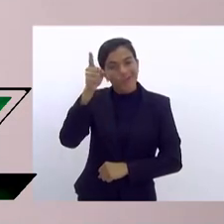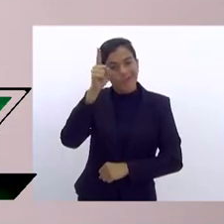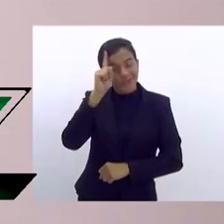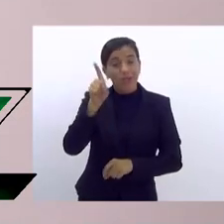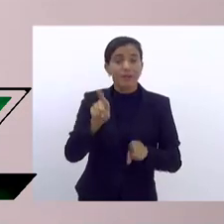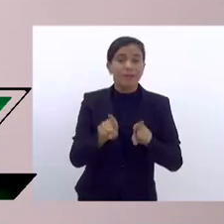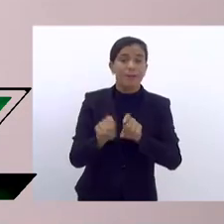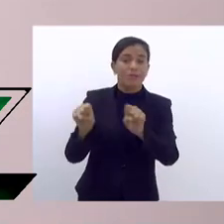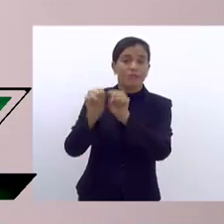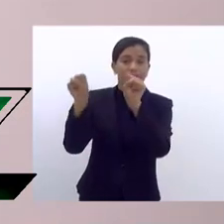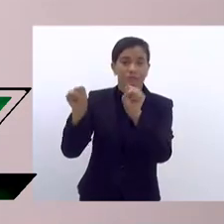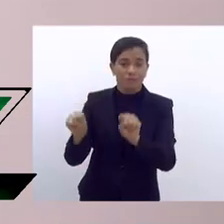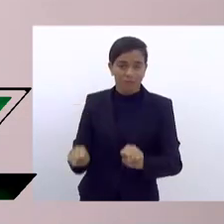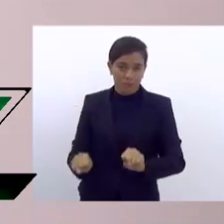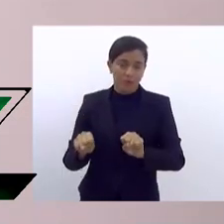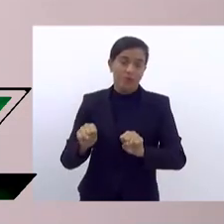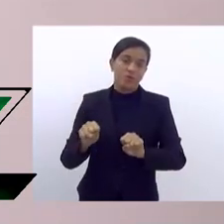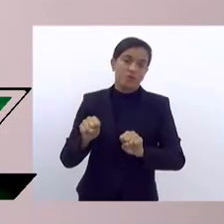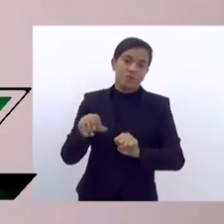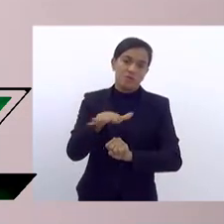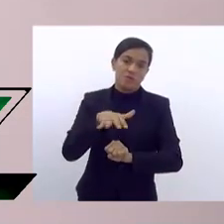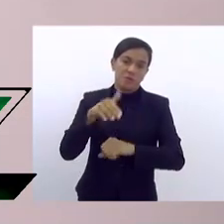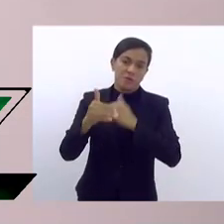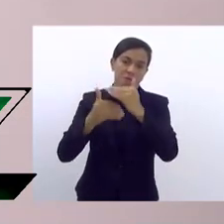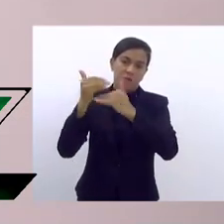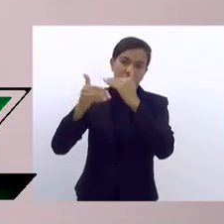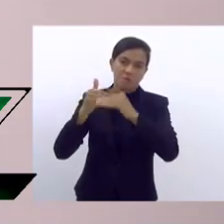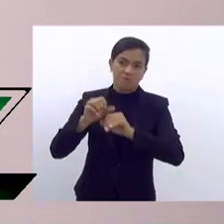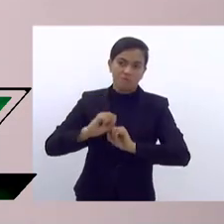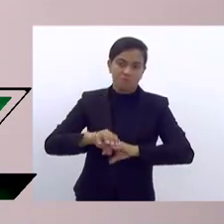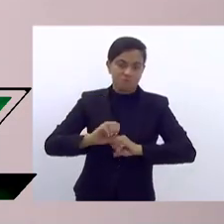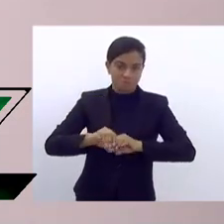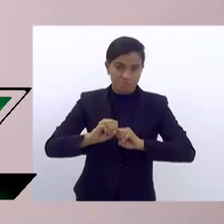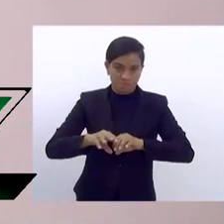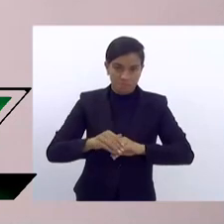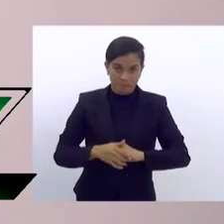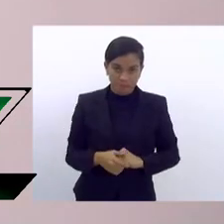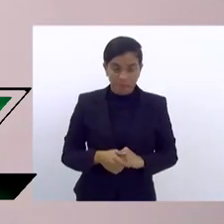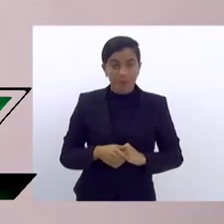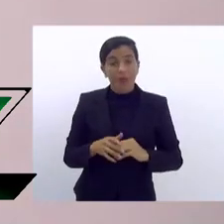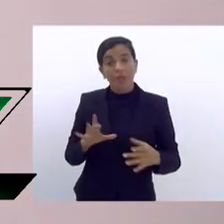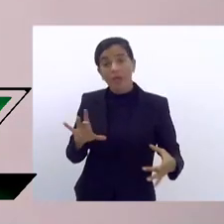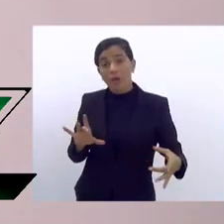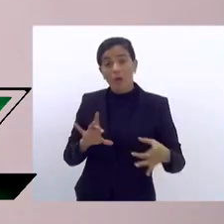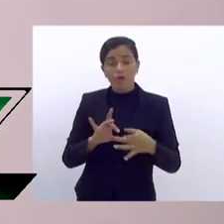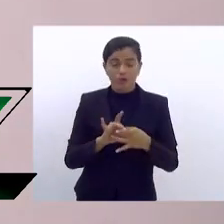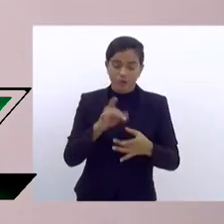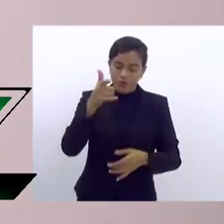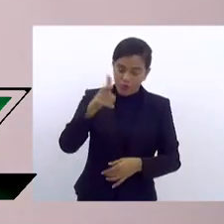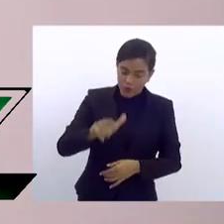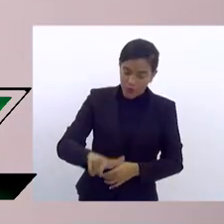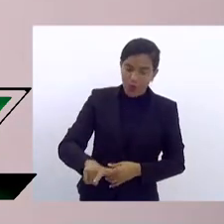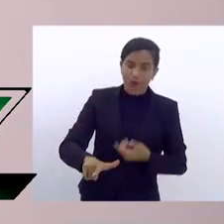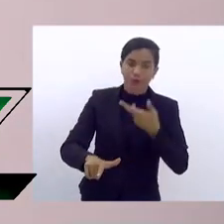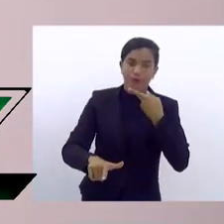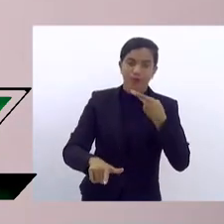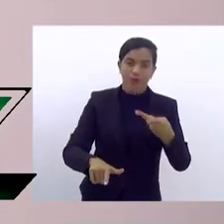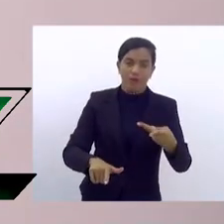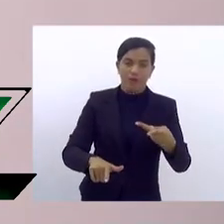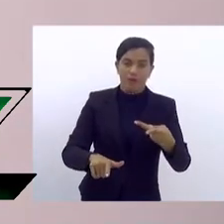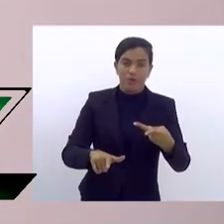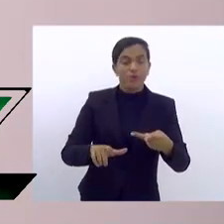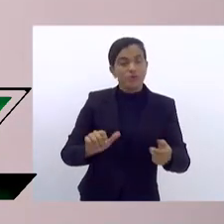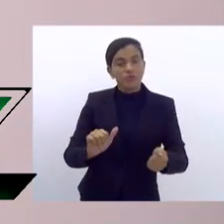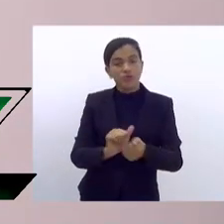sistematicidade da produção de processos formativos em conjunto volto a repetir com